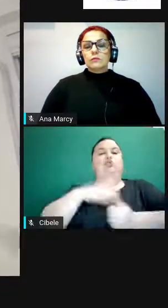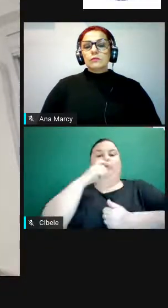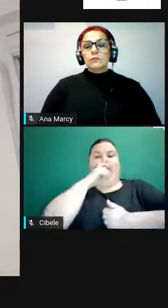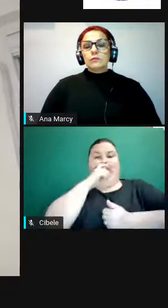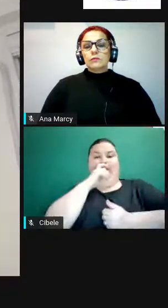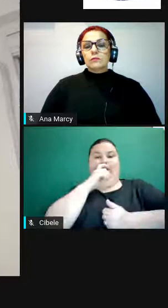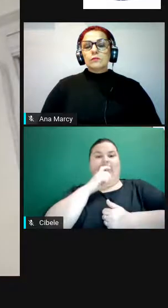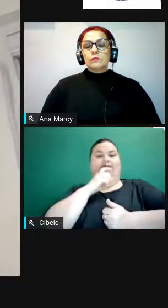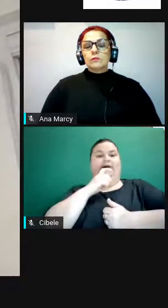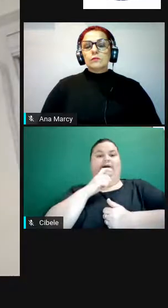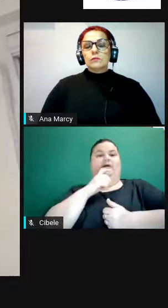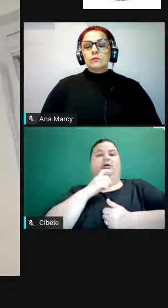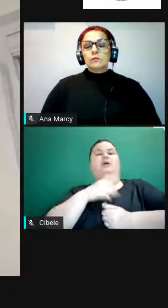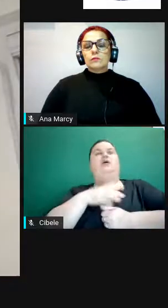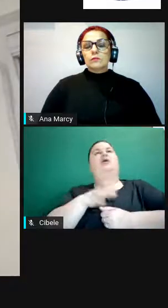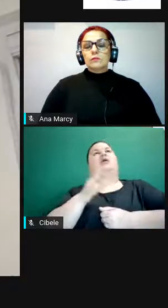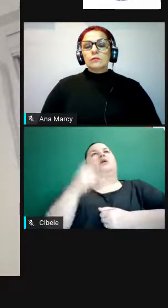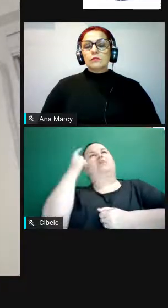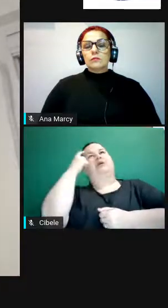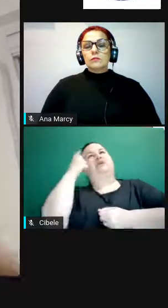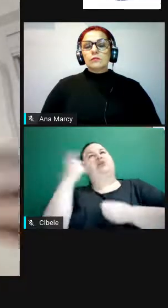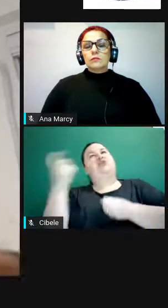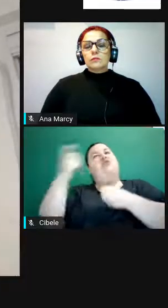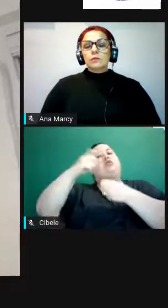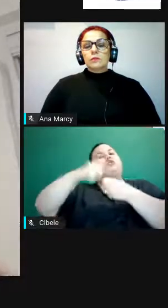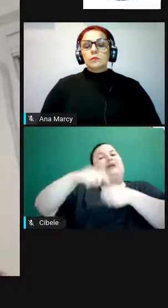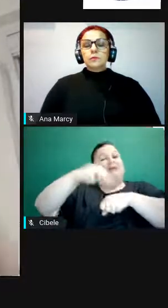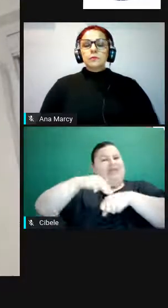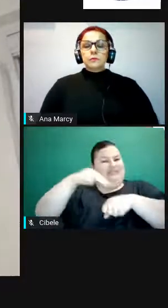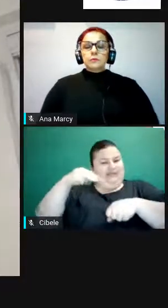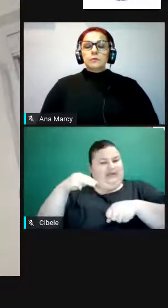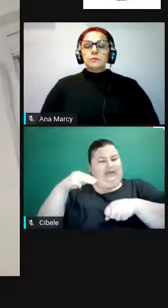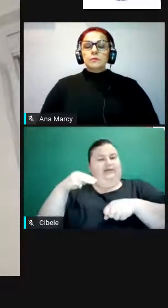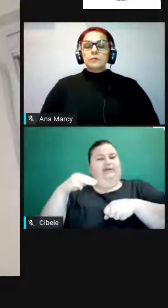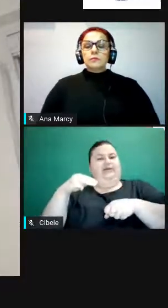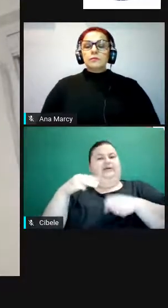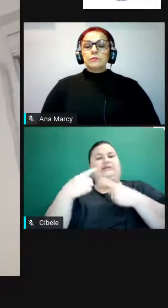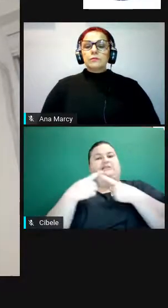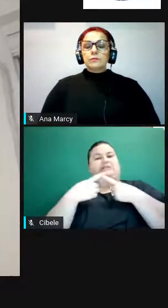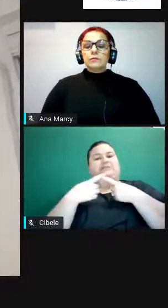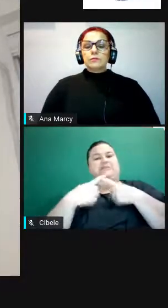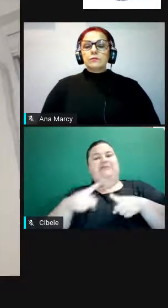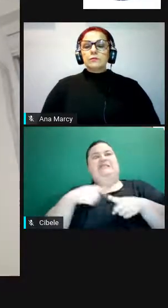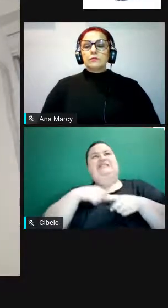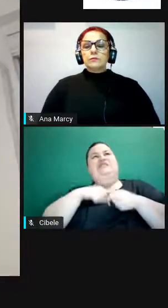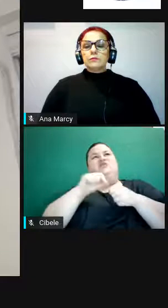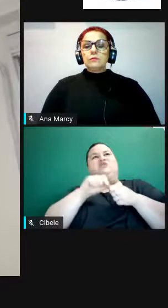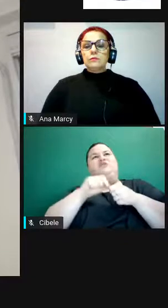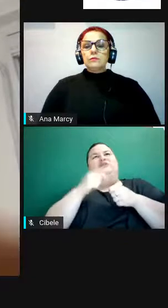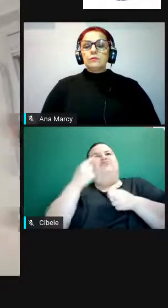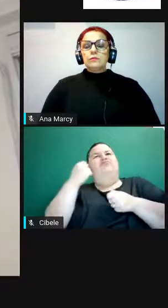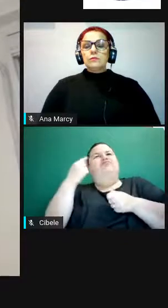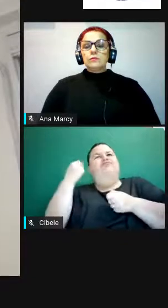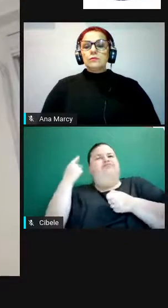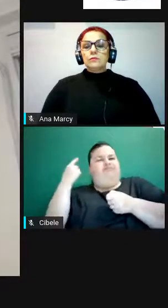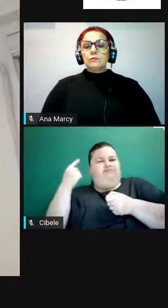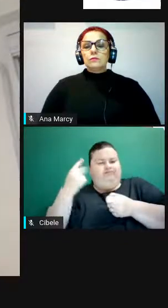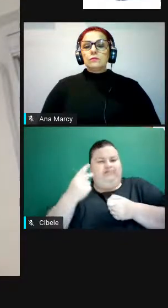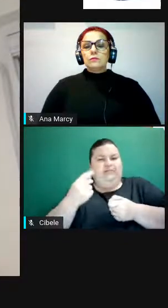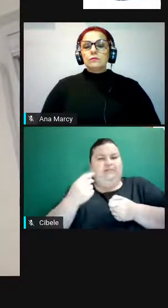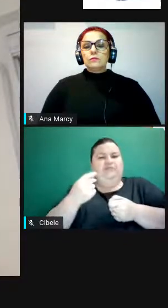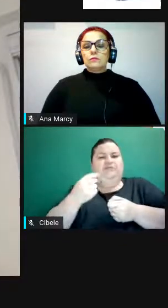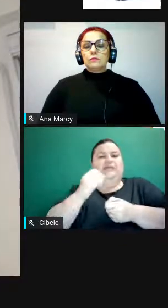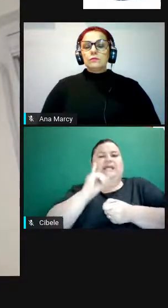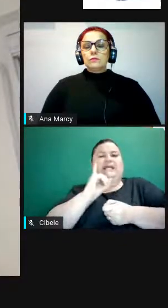conseguir emprego né deu até cogitei e voltar para o mestrado mas eu bom como eu fiz muito tempo iniciação científica né Eu sempre tive muito